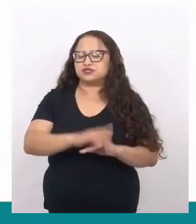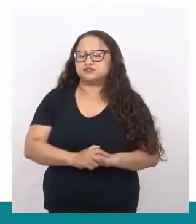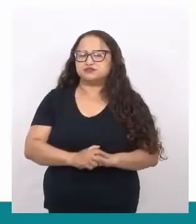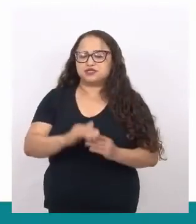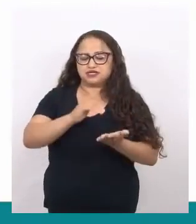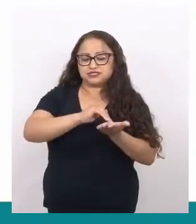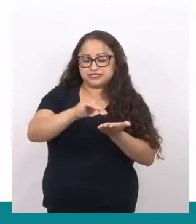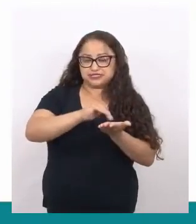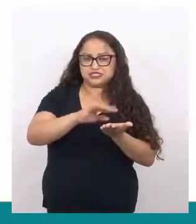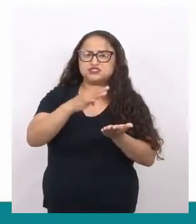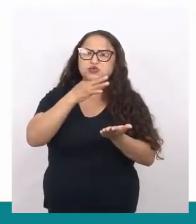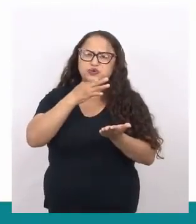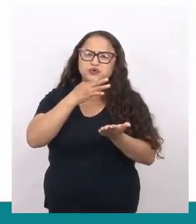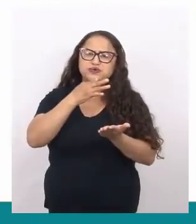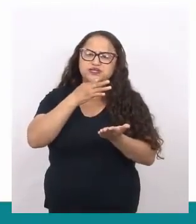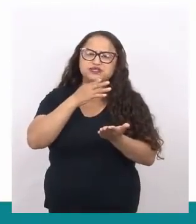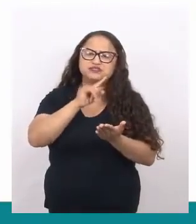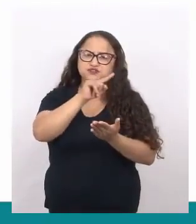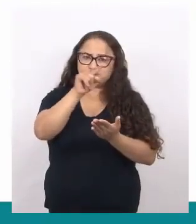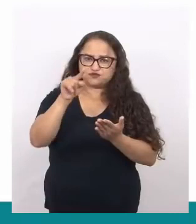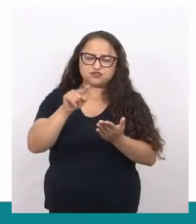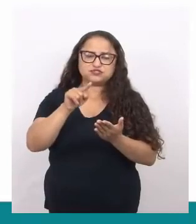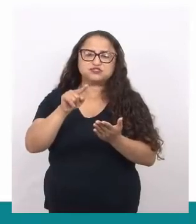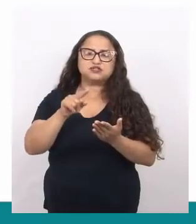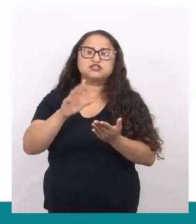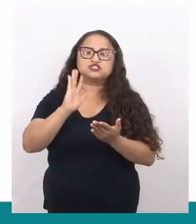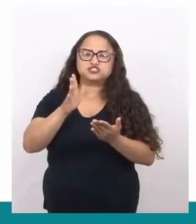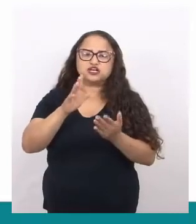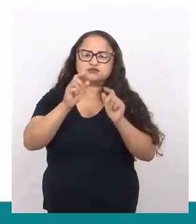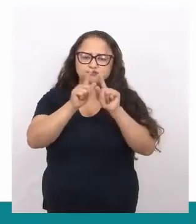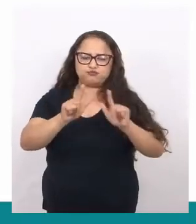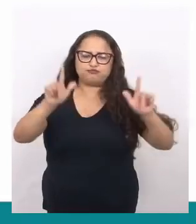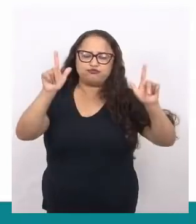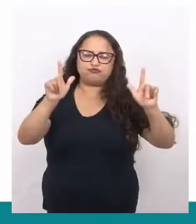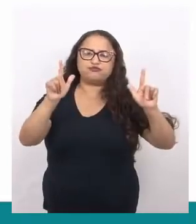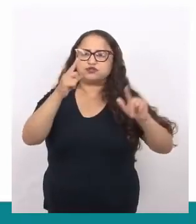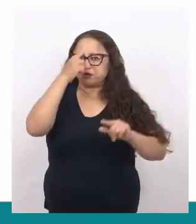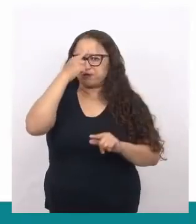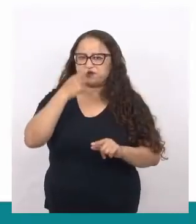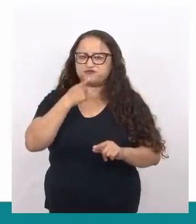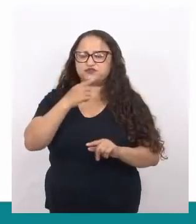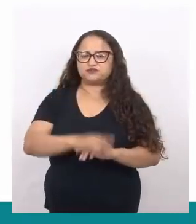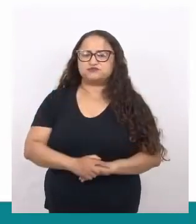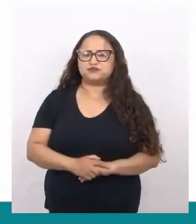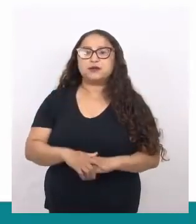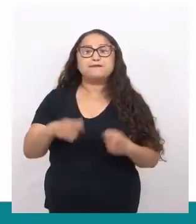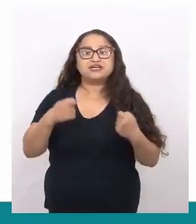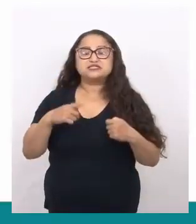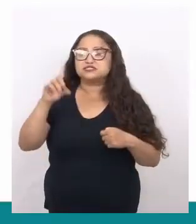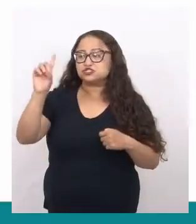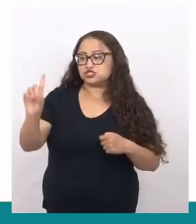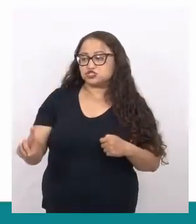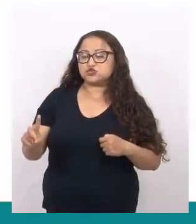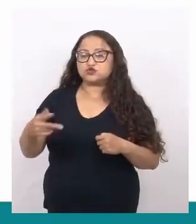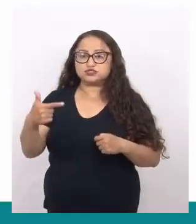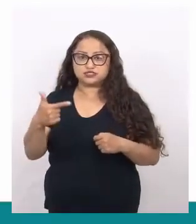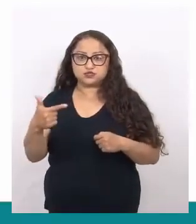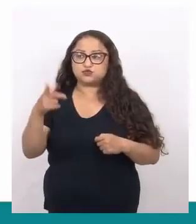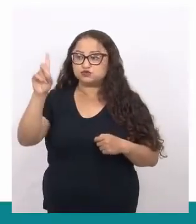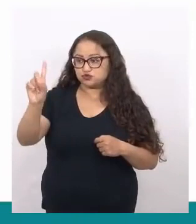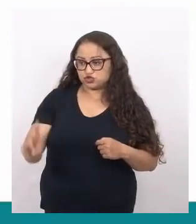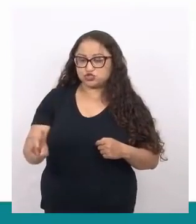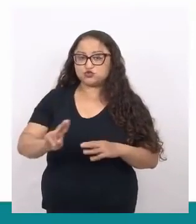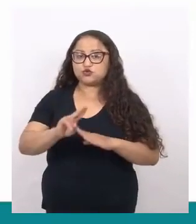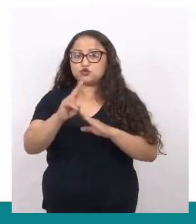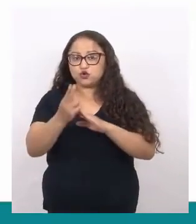sede vocês conhecem, vai estar escrito você está logado e vai ser o perfil que você está. Tem que ser diretor, vice-diretor ou então a